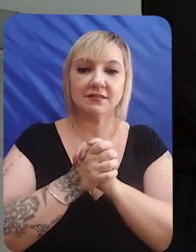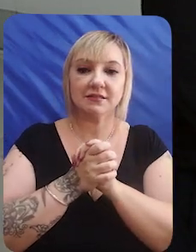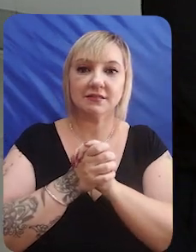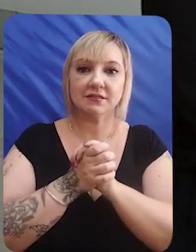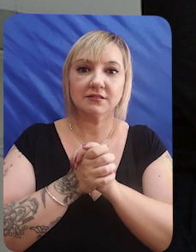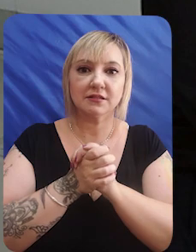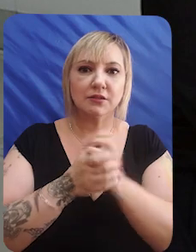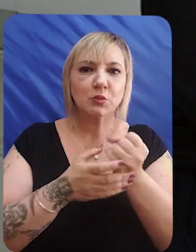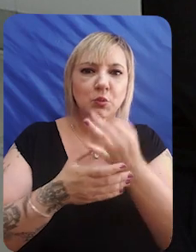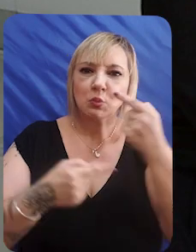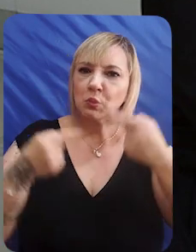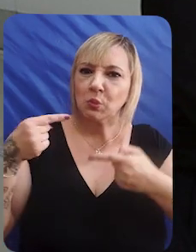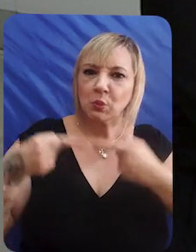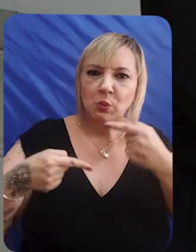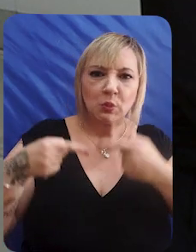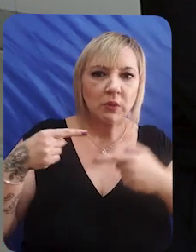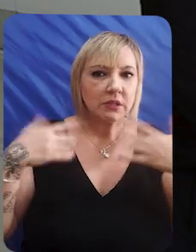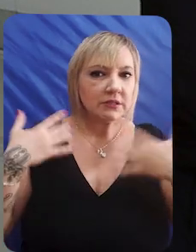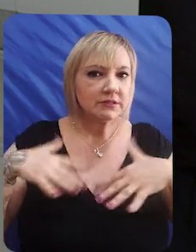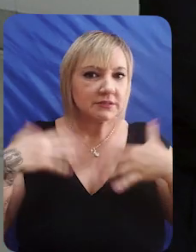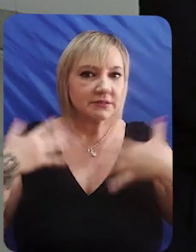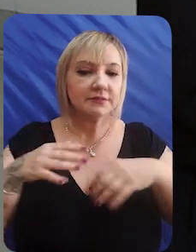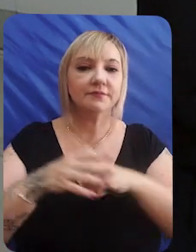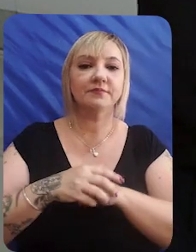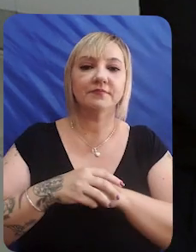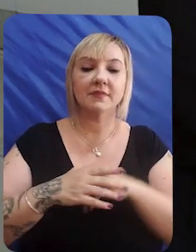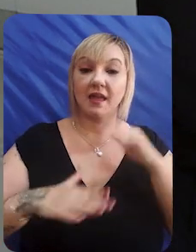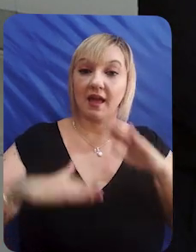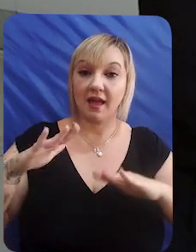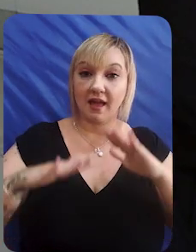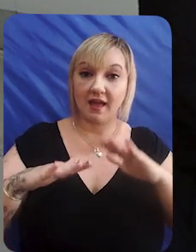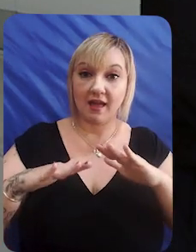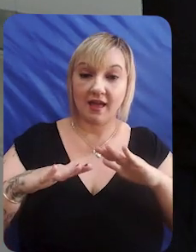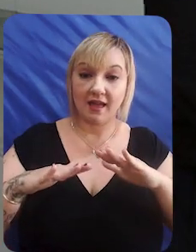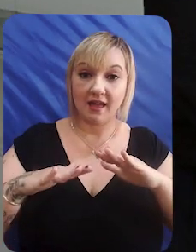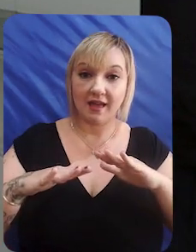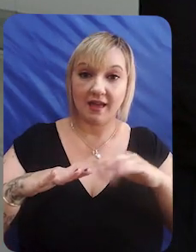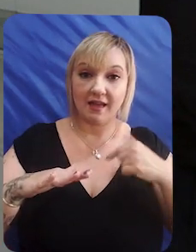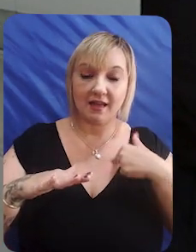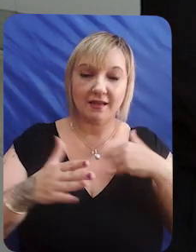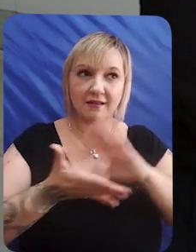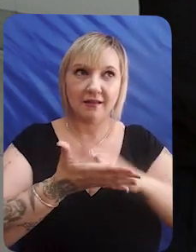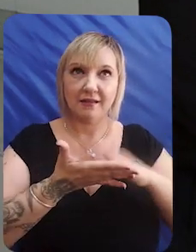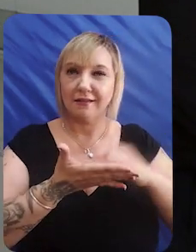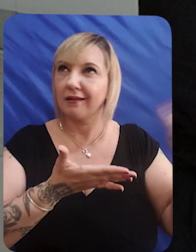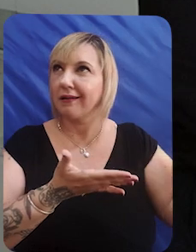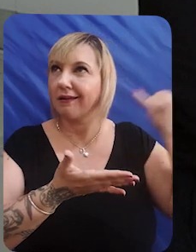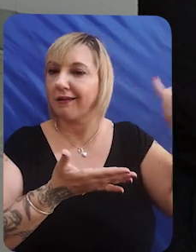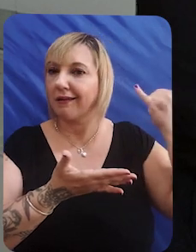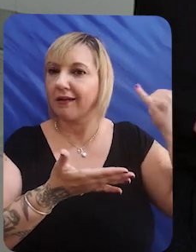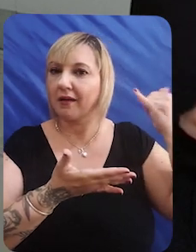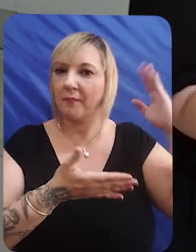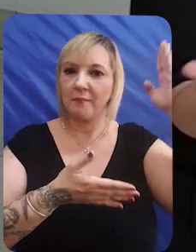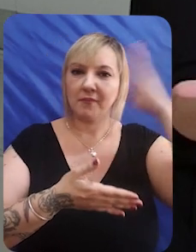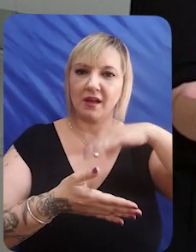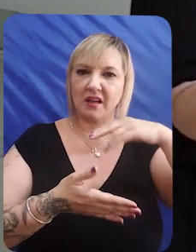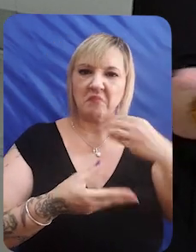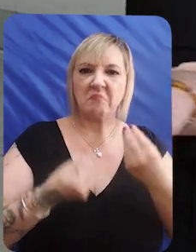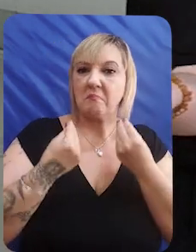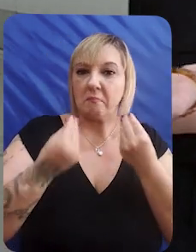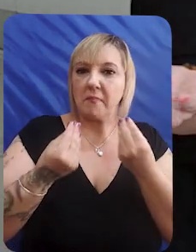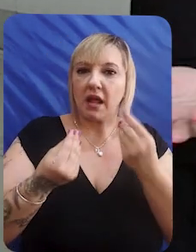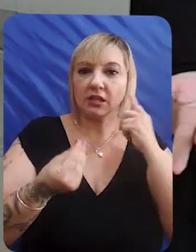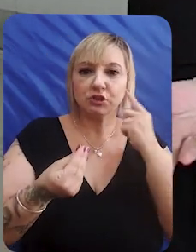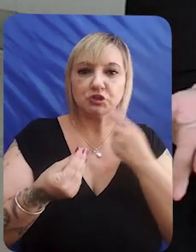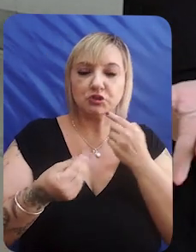muito primitivo mesmo. É uma coisa muito, às vezes, né, eu estou no palco interpretando e eu ouço, às vezes, um comentário muito maldoso. Mas por